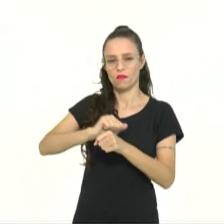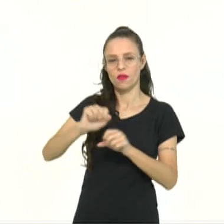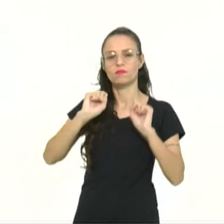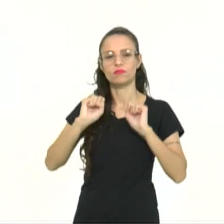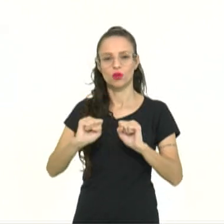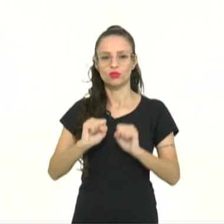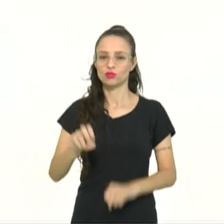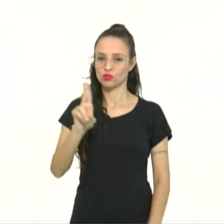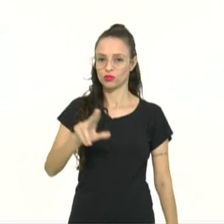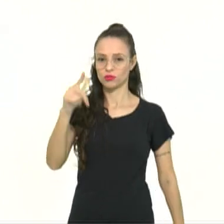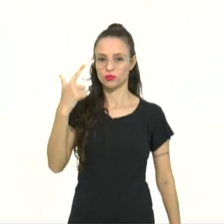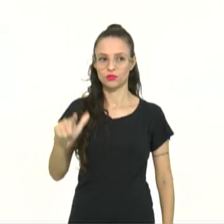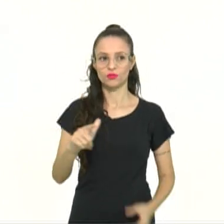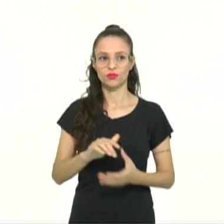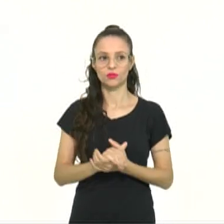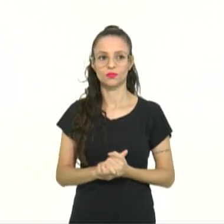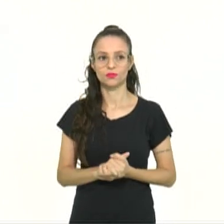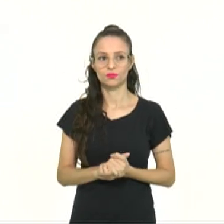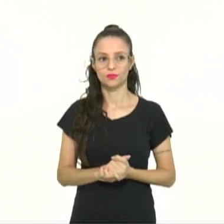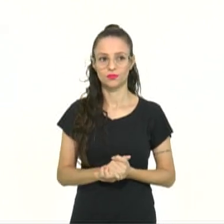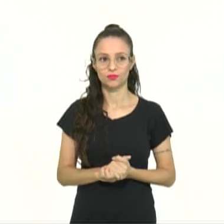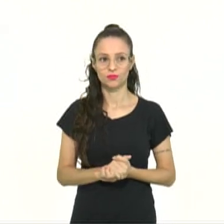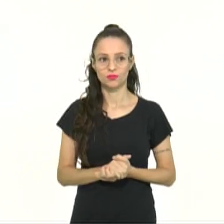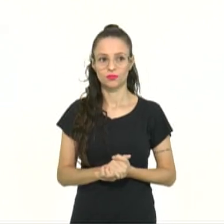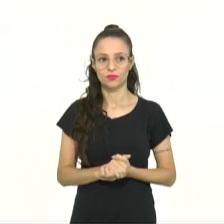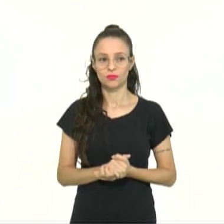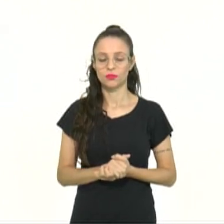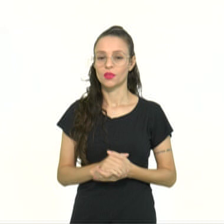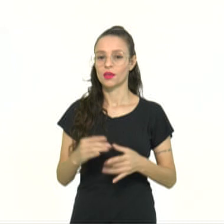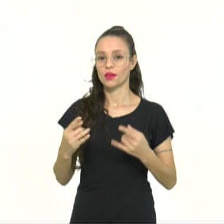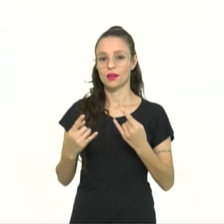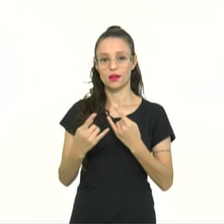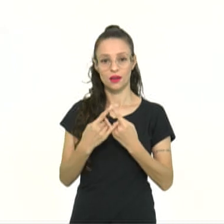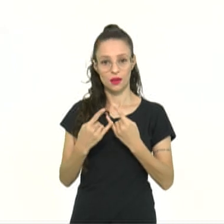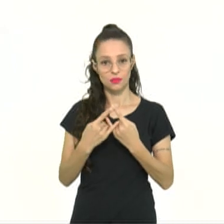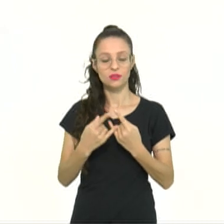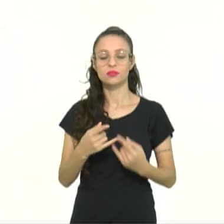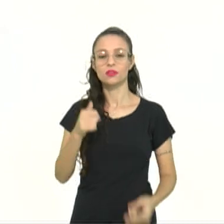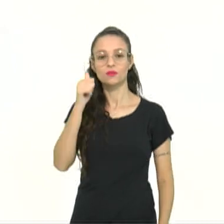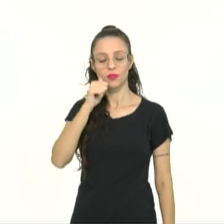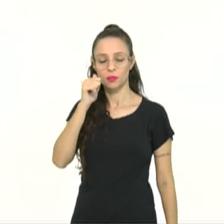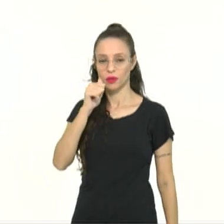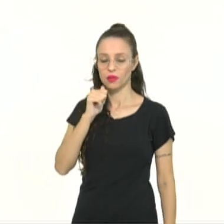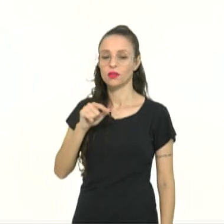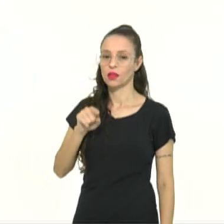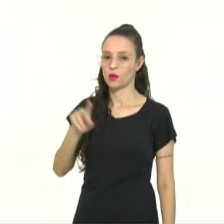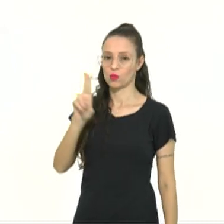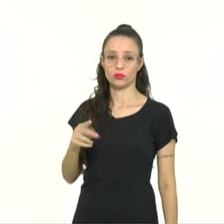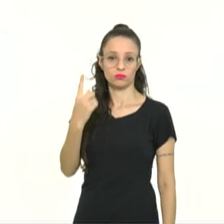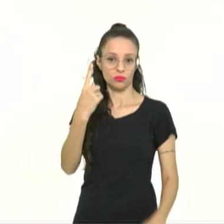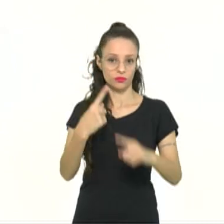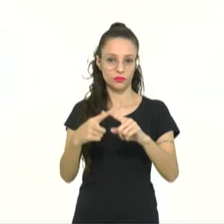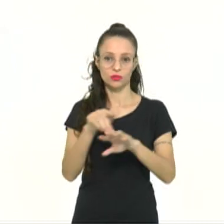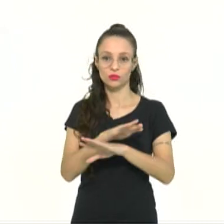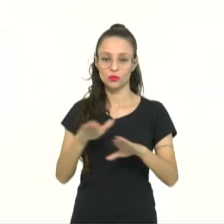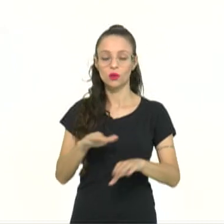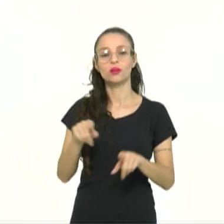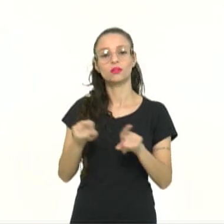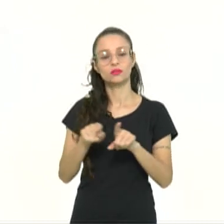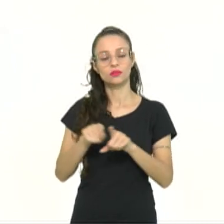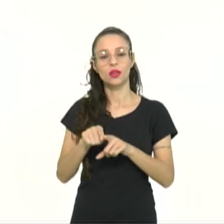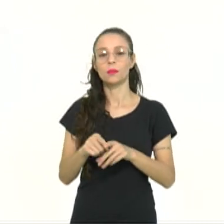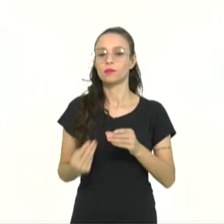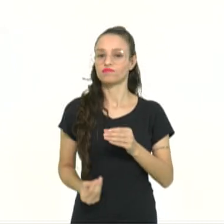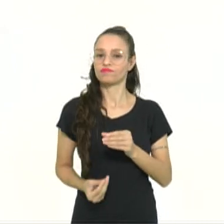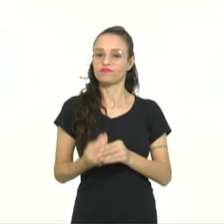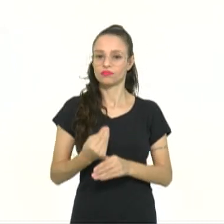utilizar outras vezes. A camisinha feminina, essa não, essa depois não dá para lavar, essa é descartável mesmo, mas a mulher também vai aplicar ali no fundo da